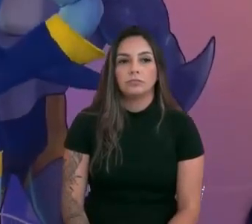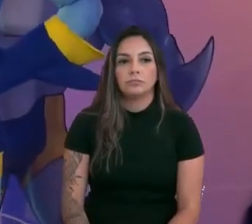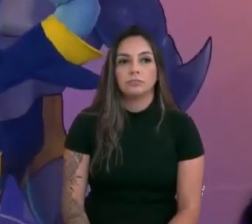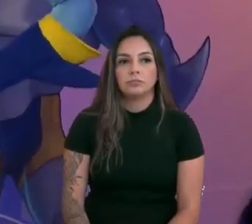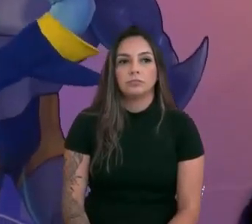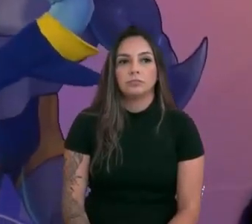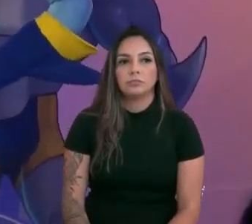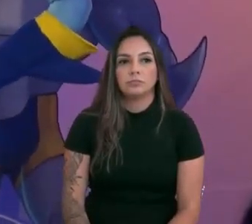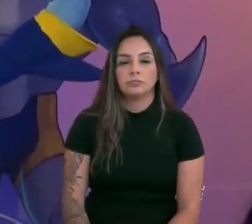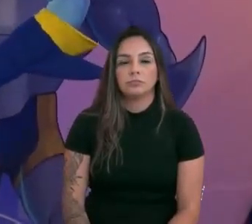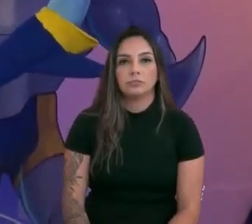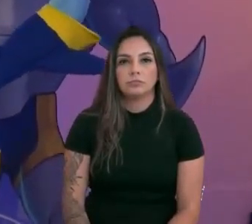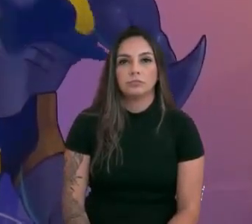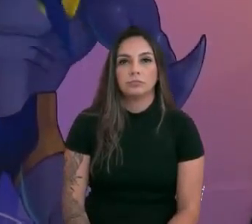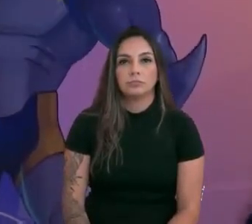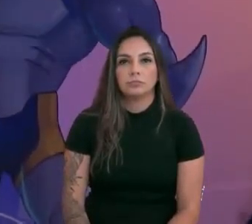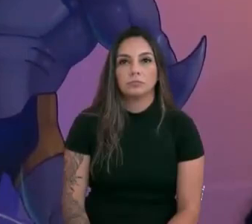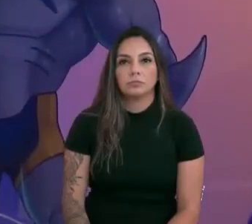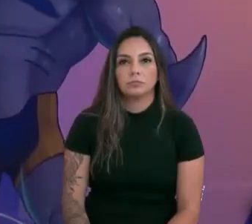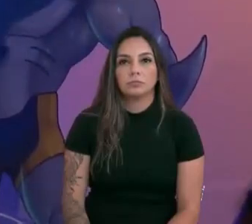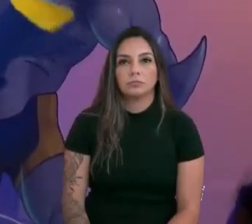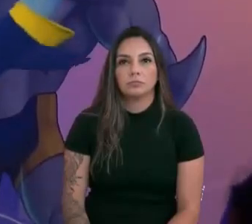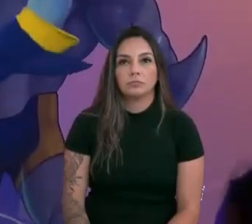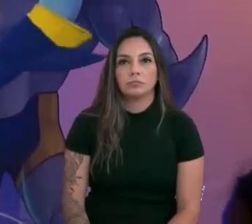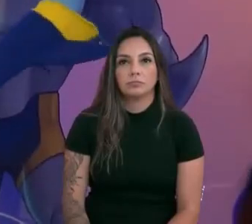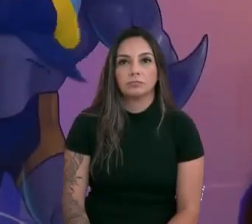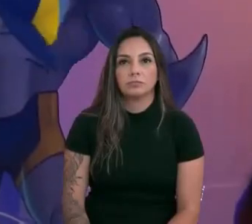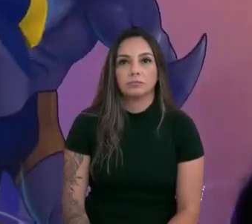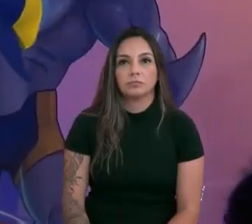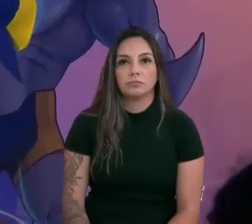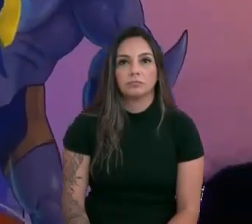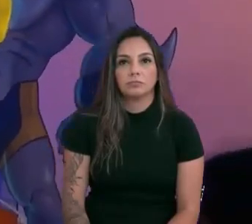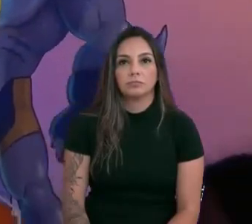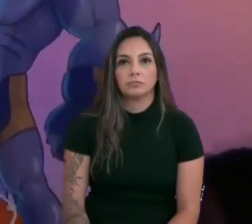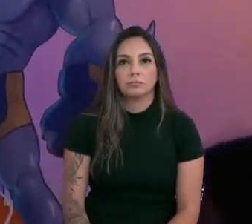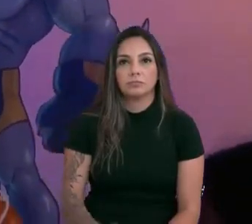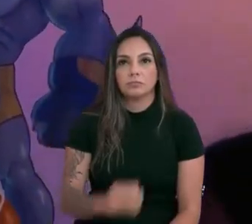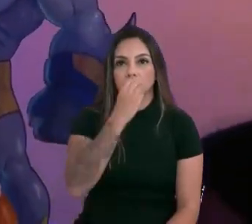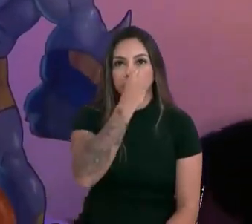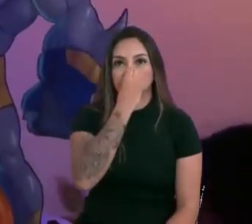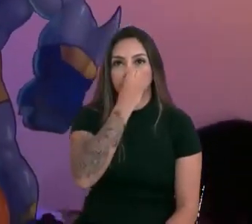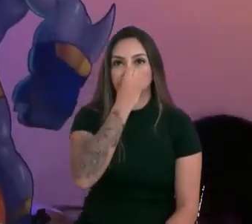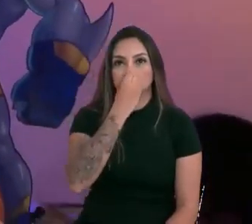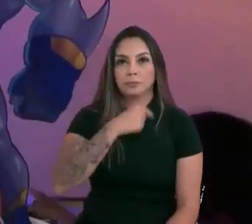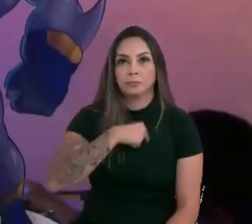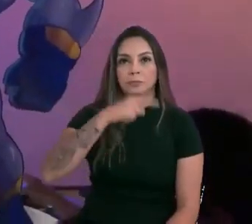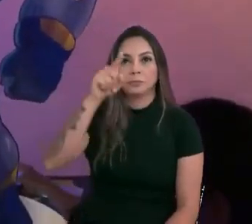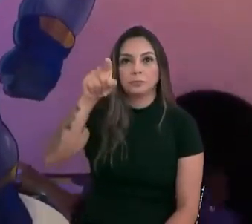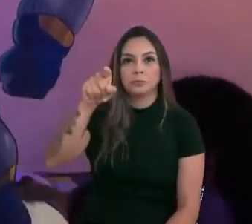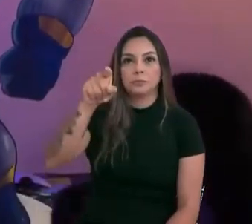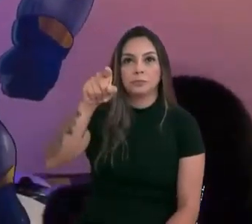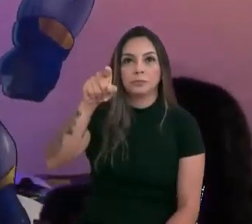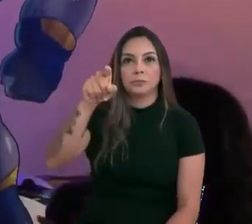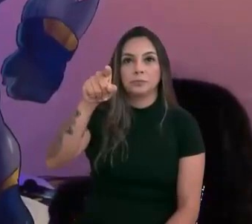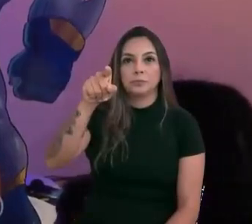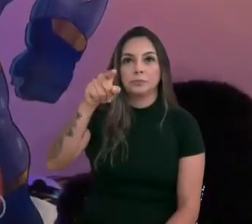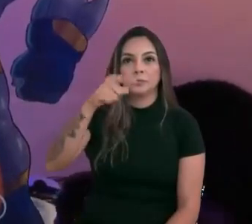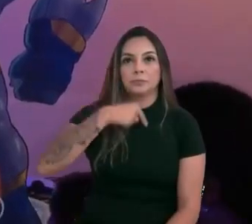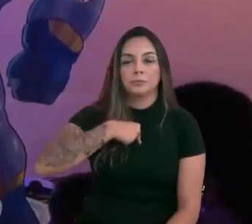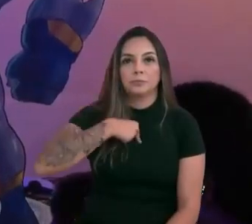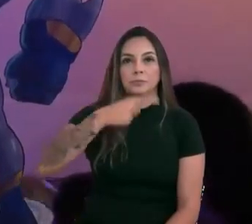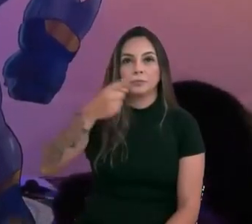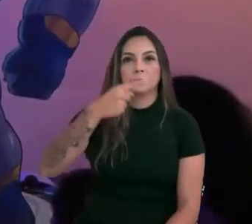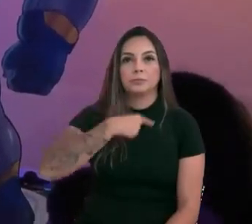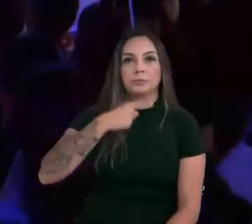querem treinar mais uma vez? Então, vamos lá, ó. Eu, você e